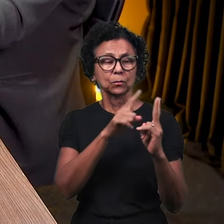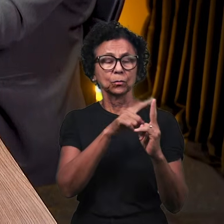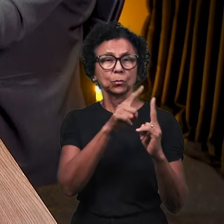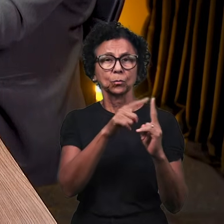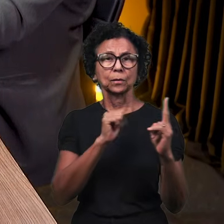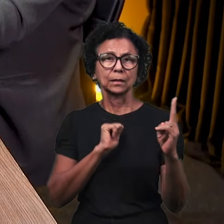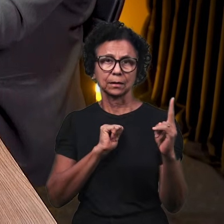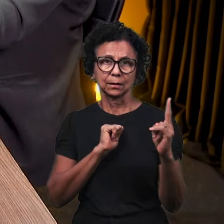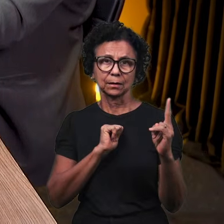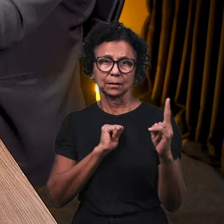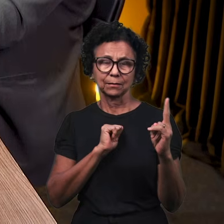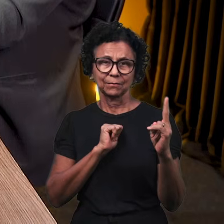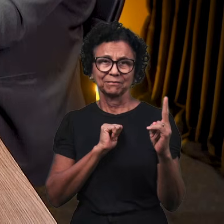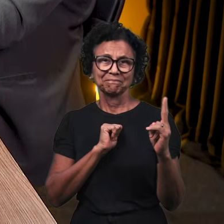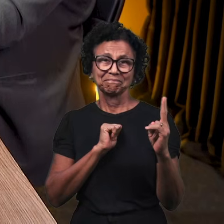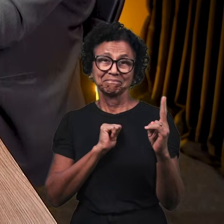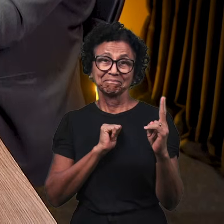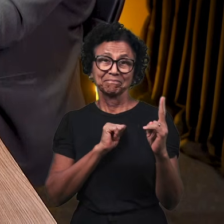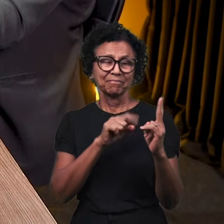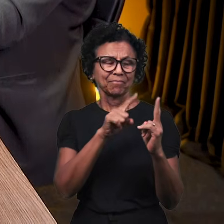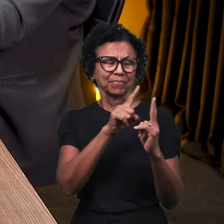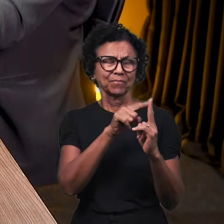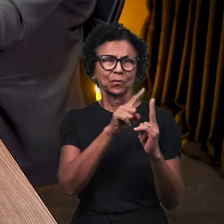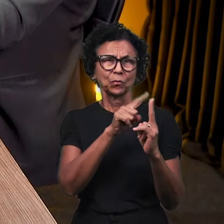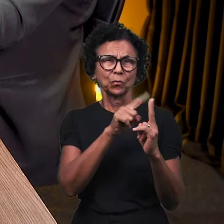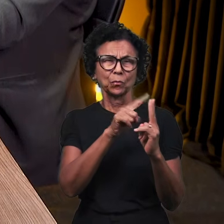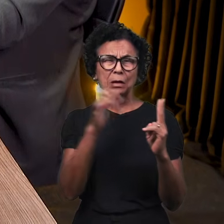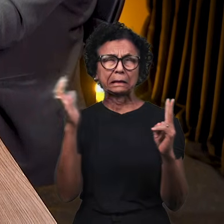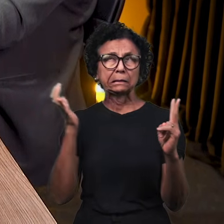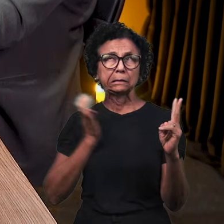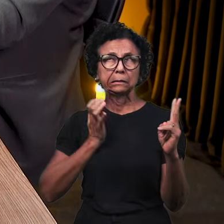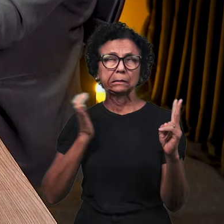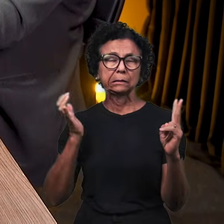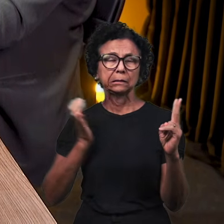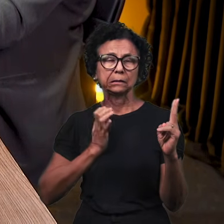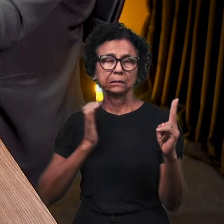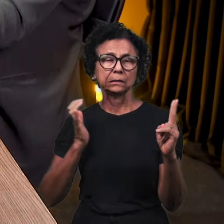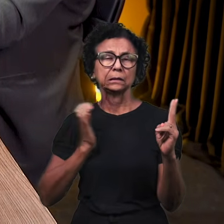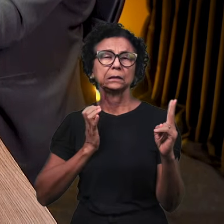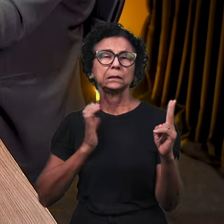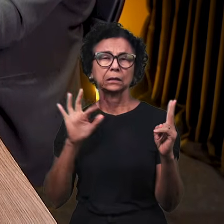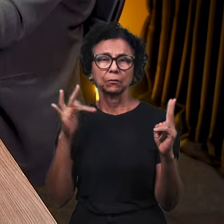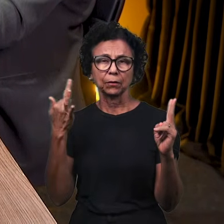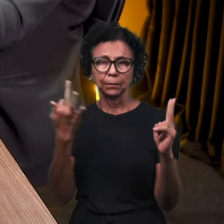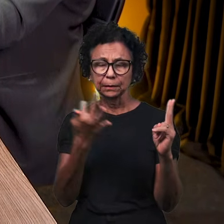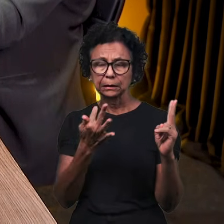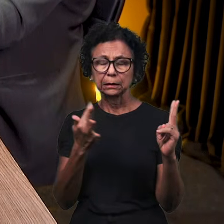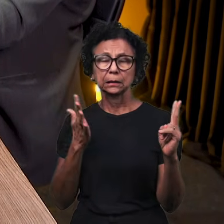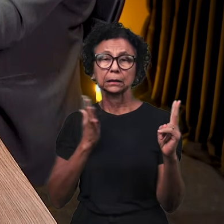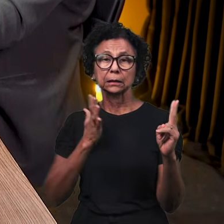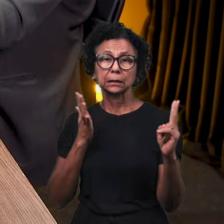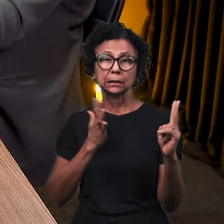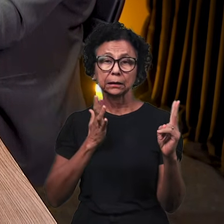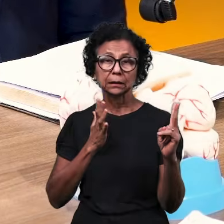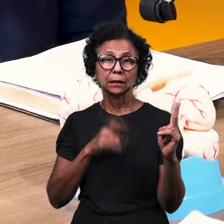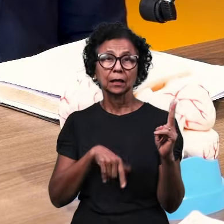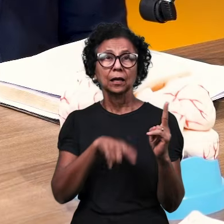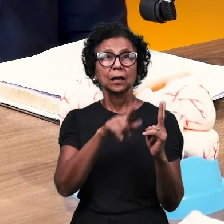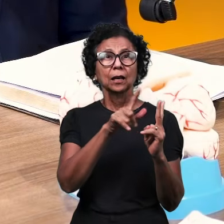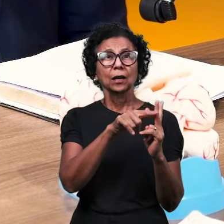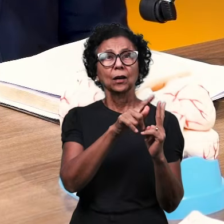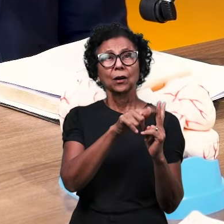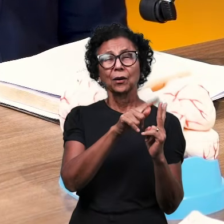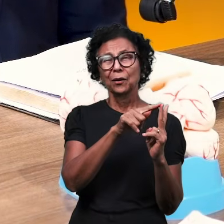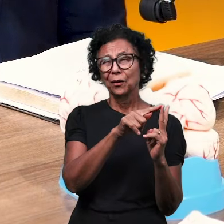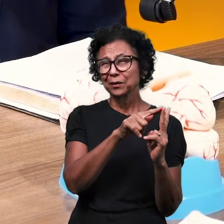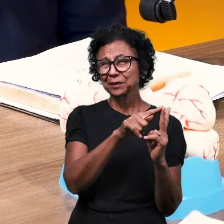eram diferentes classes sociais. Uma muito bem sucedida, uma família muito bem estruturada,